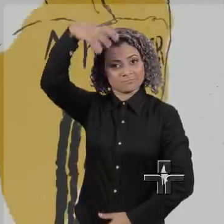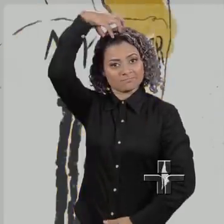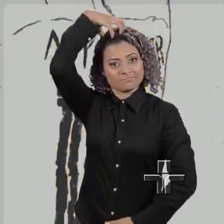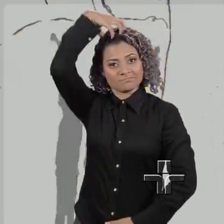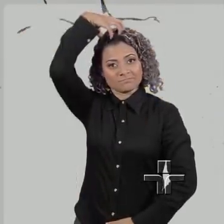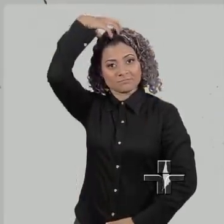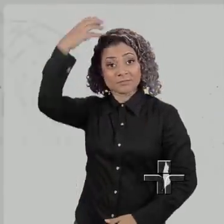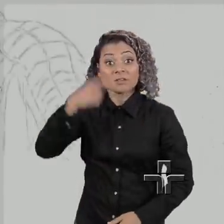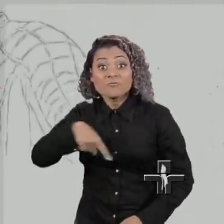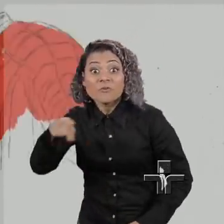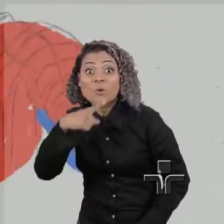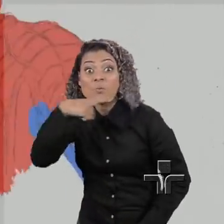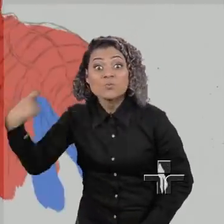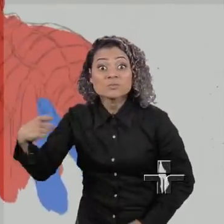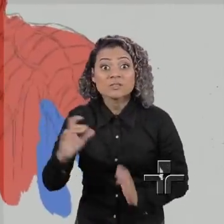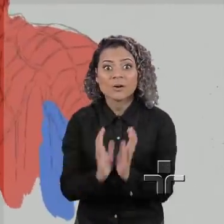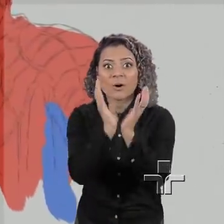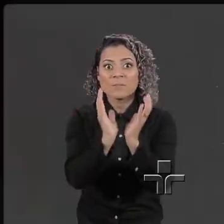Vamos direto para a Rússia.